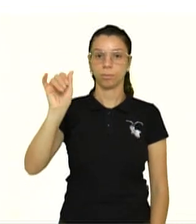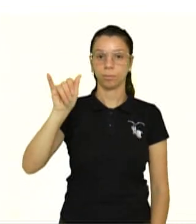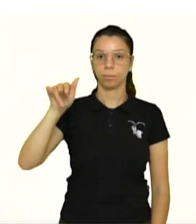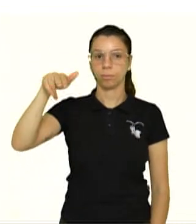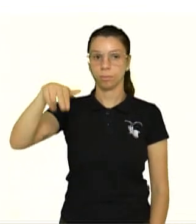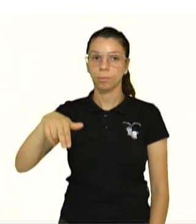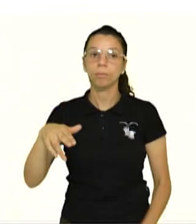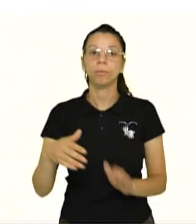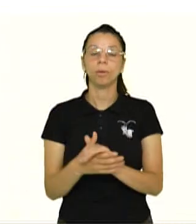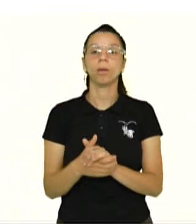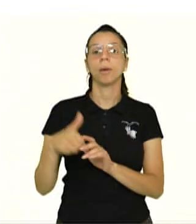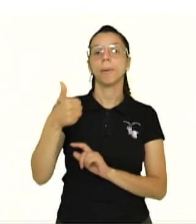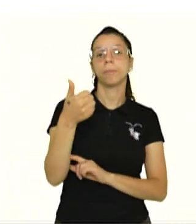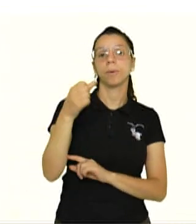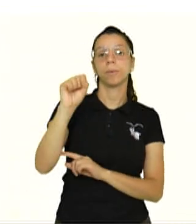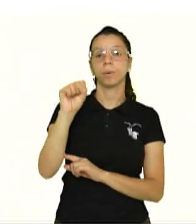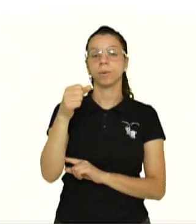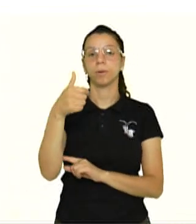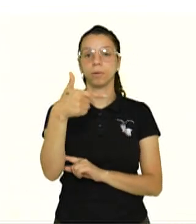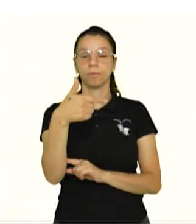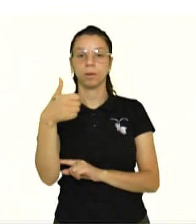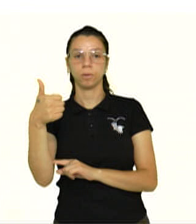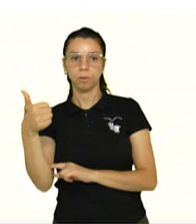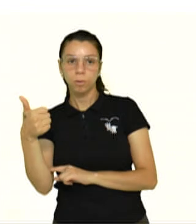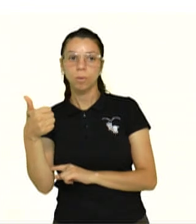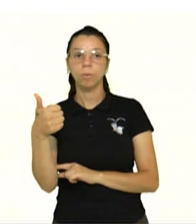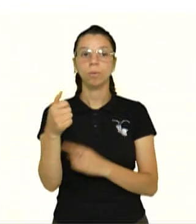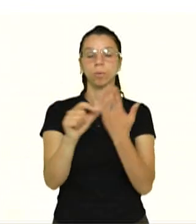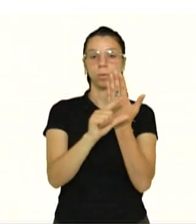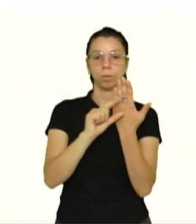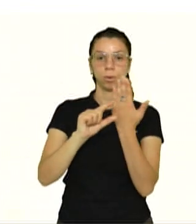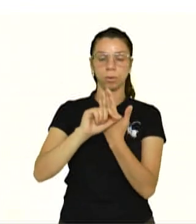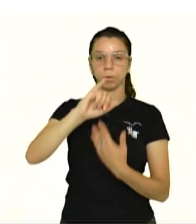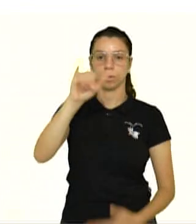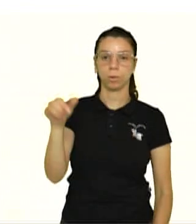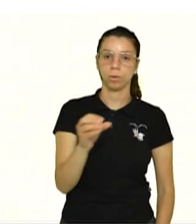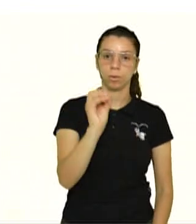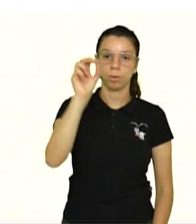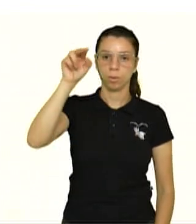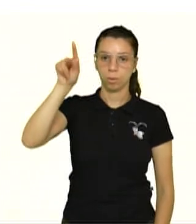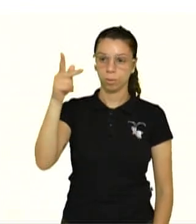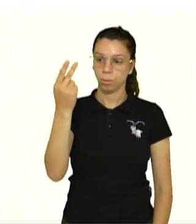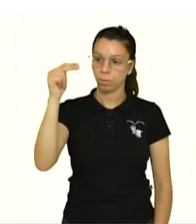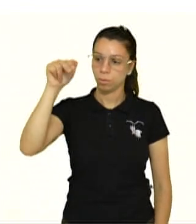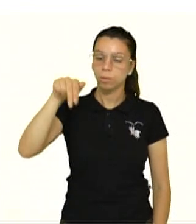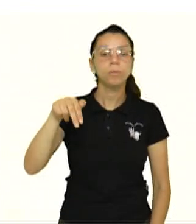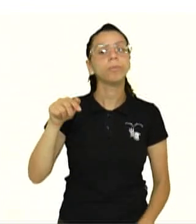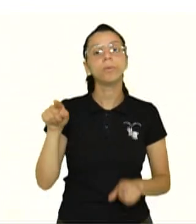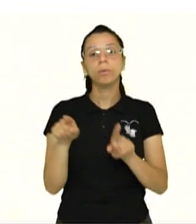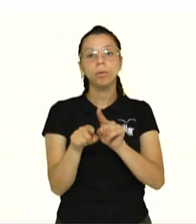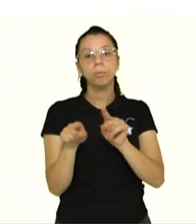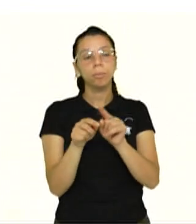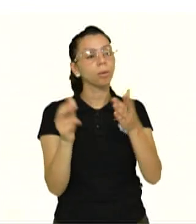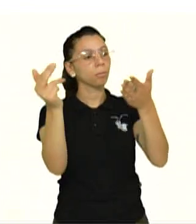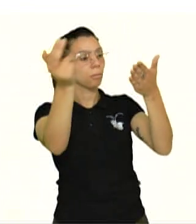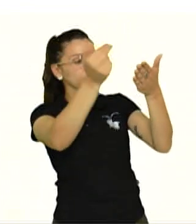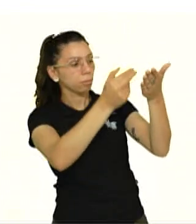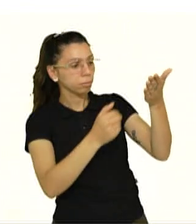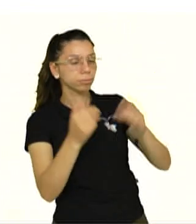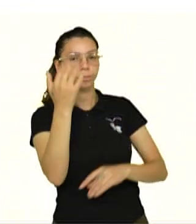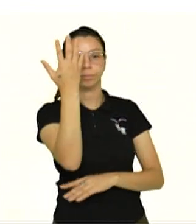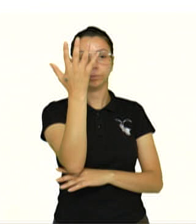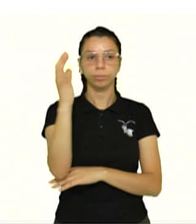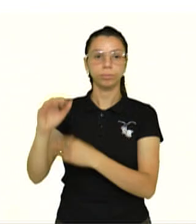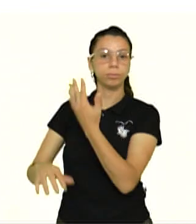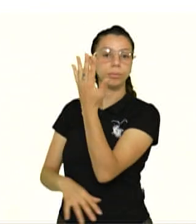1821, esta obra aqui. Veja só que retrata a natureza, outro tema comum ali da arte romântica, só